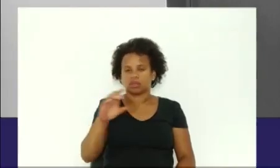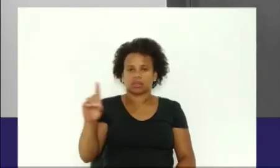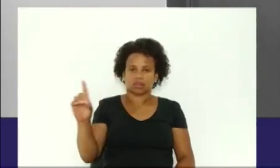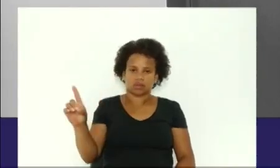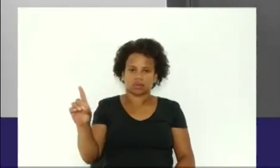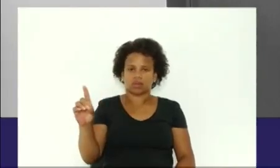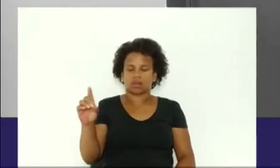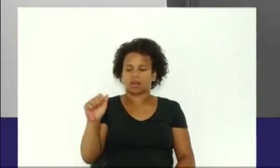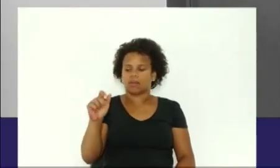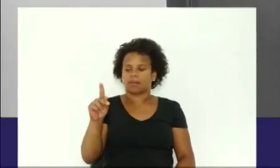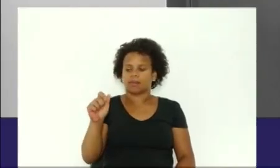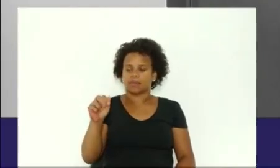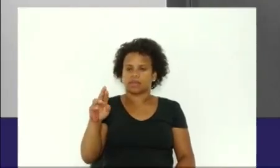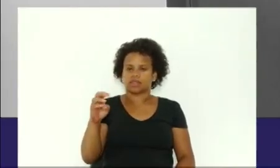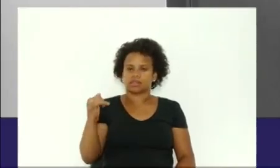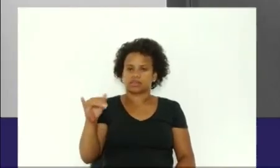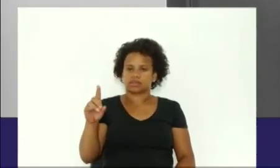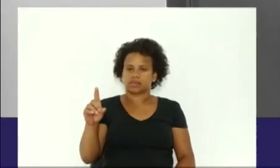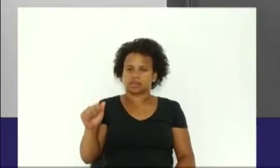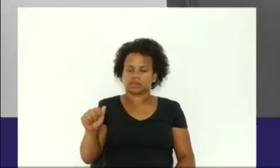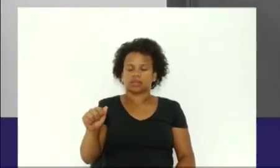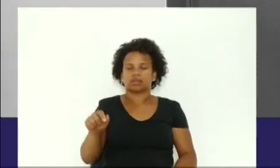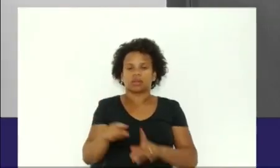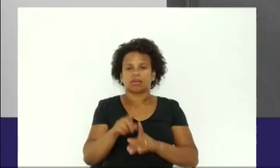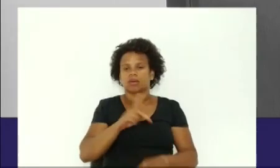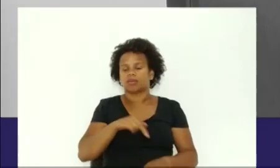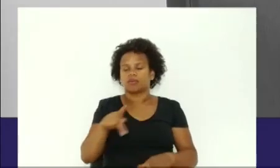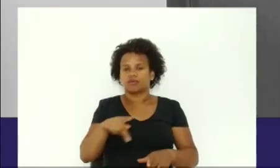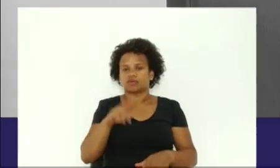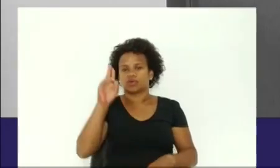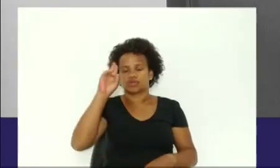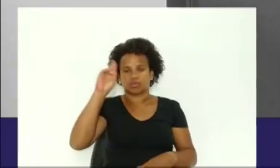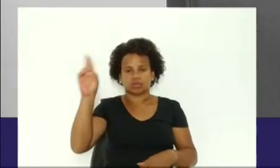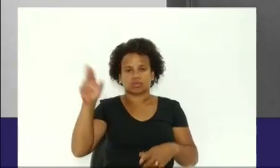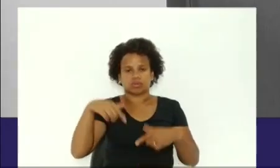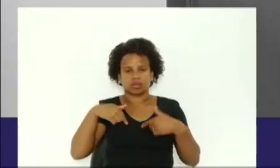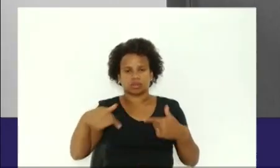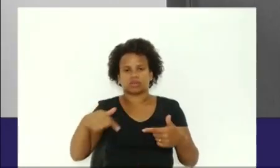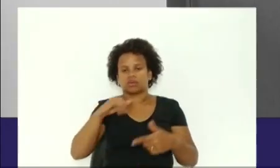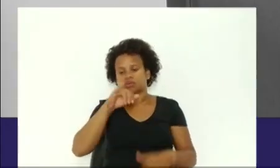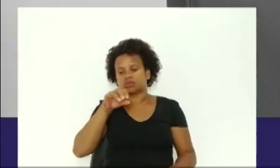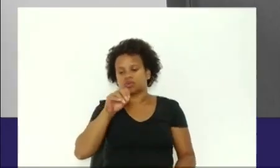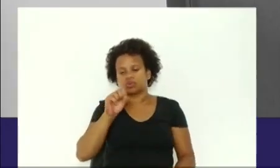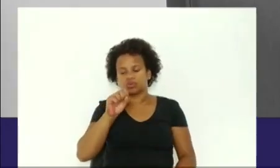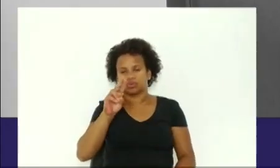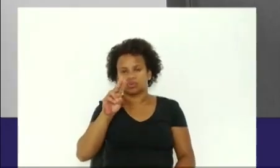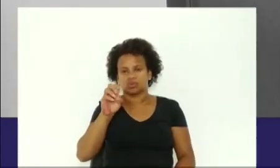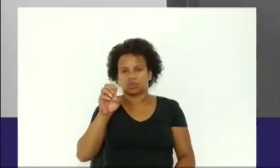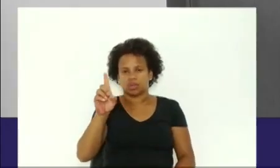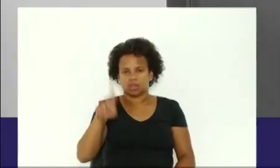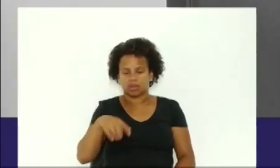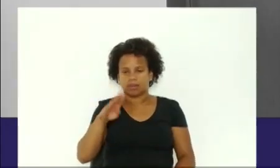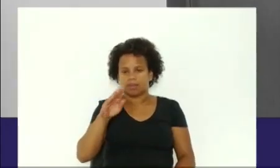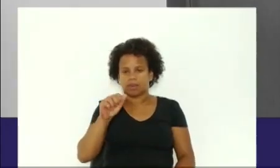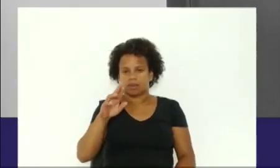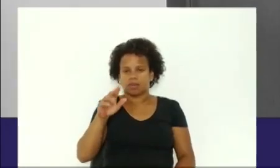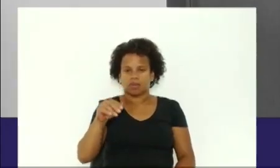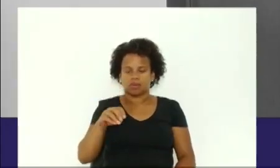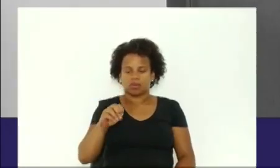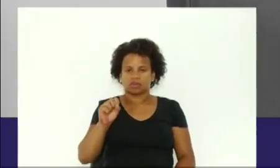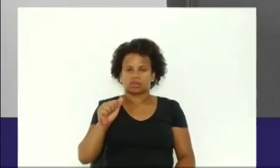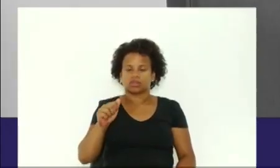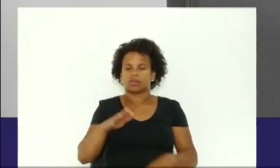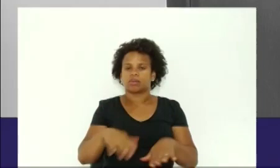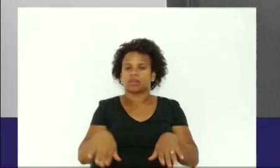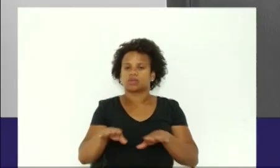Paula e do professor responsável pela ação, Josué Barbosa Giardoni, extensiva a todas as